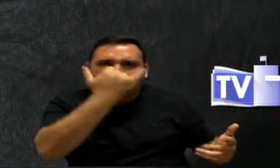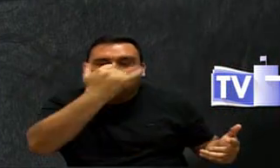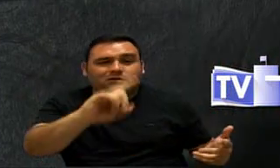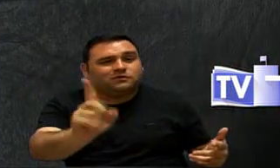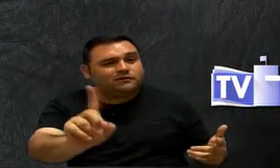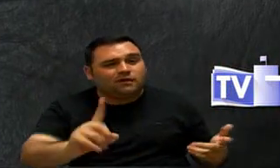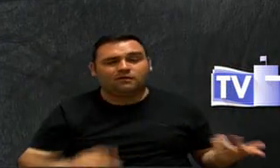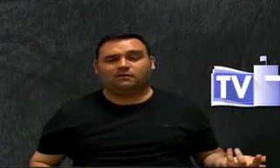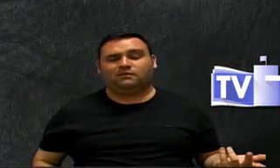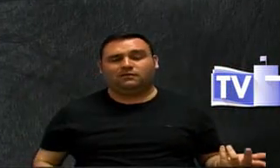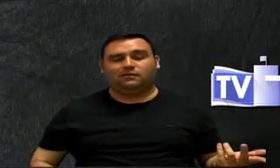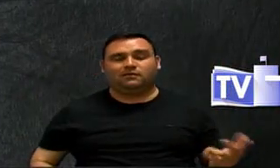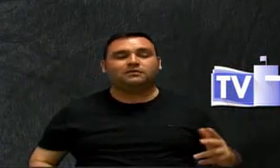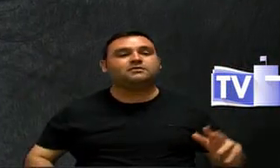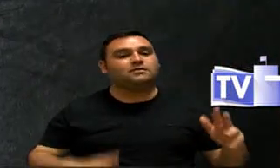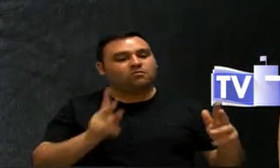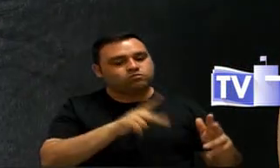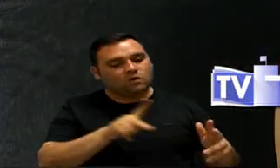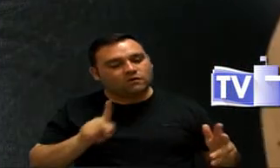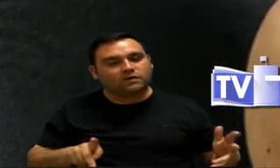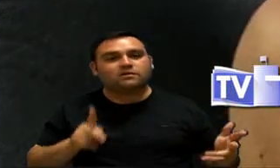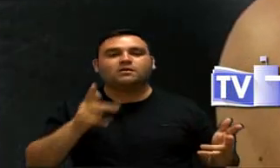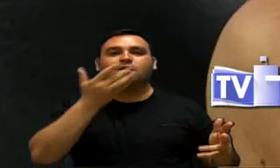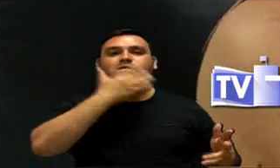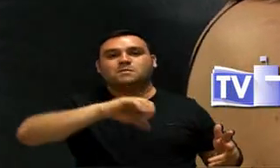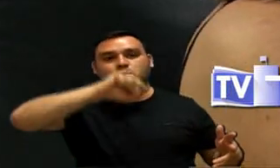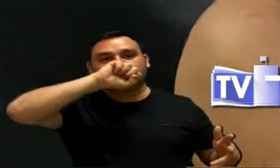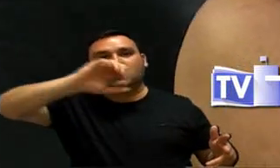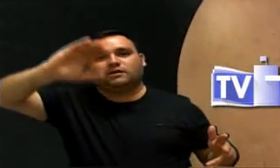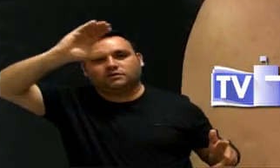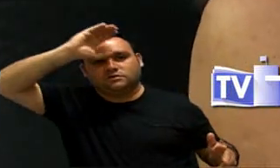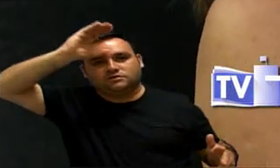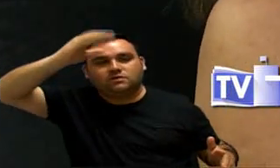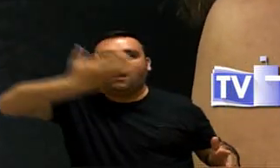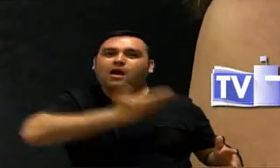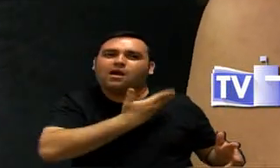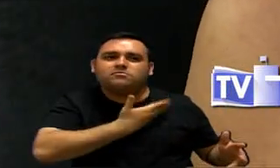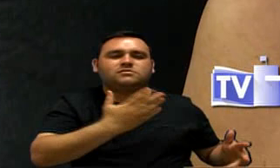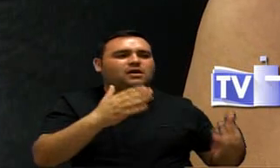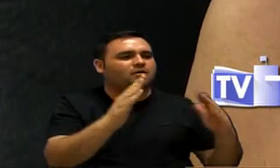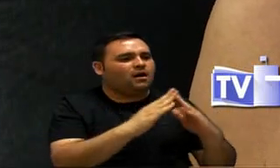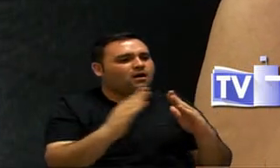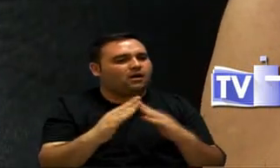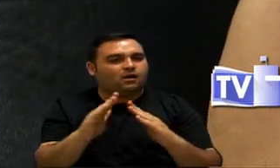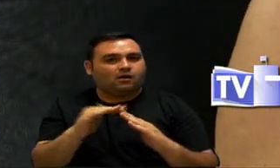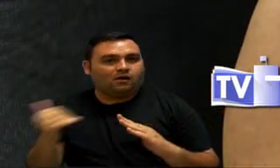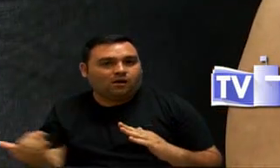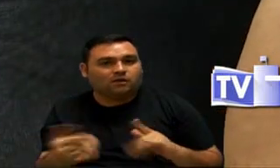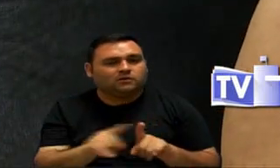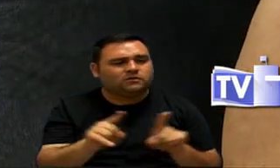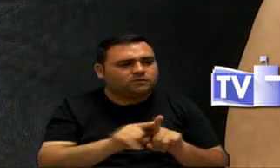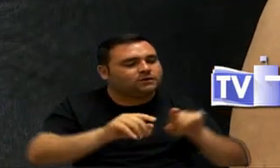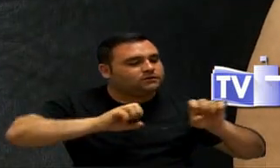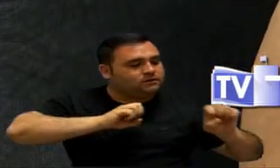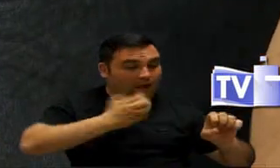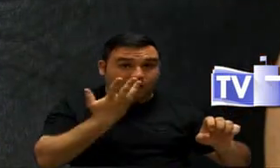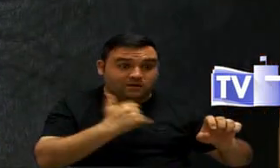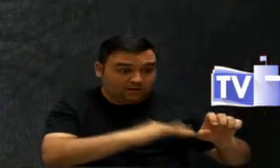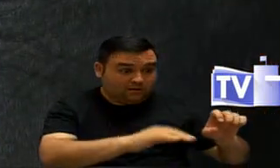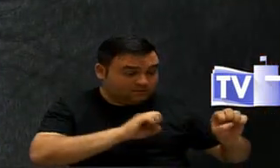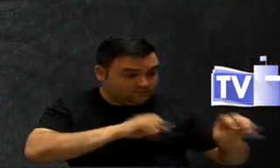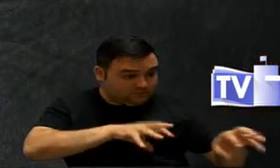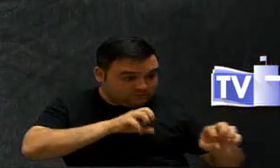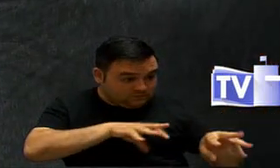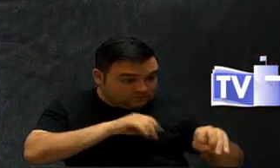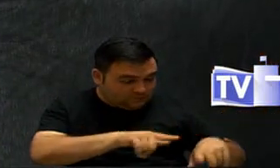sofrer. Então, mesmo os educadores, os pais, os tios, amigos, vizinhos, nós temos que educar nossas crianças para